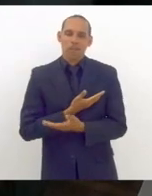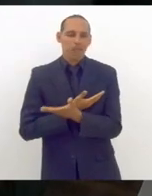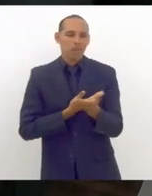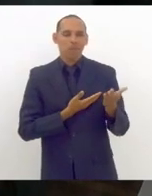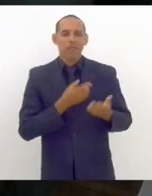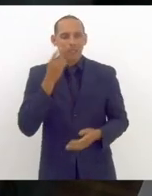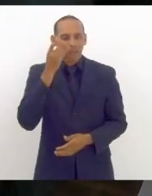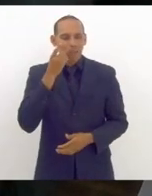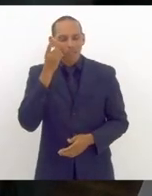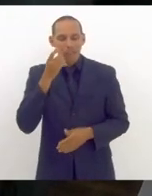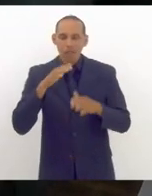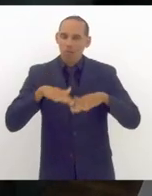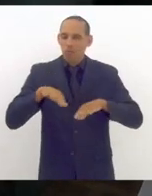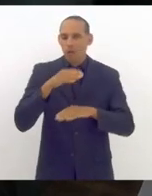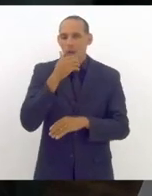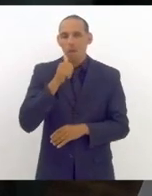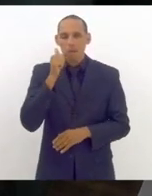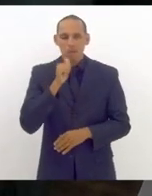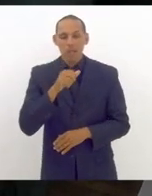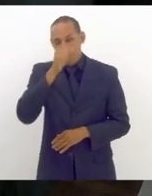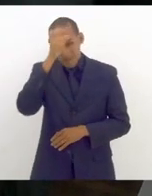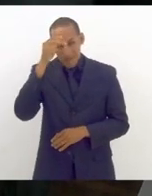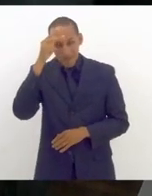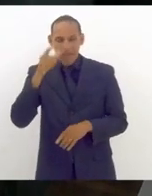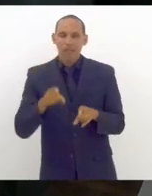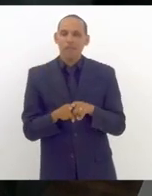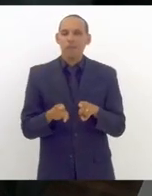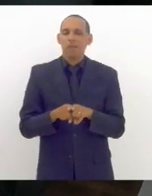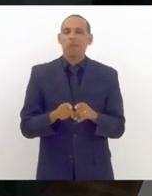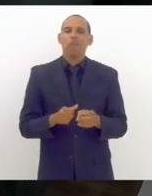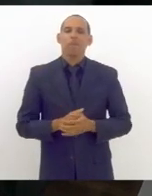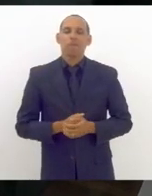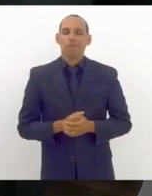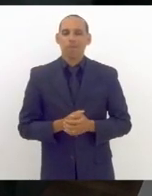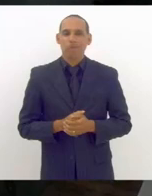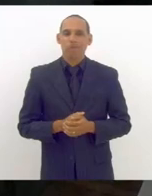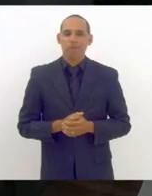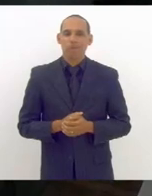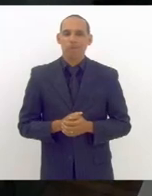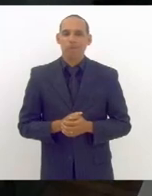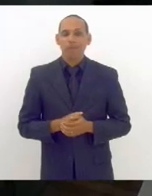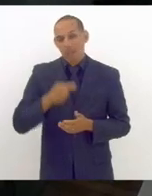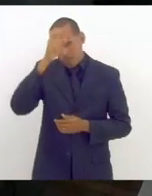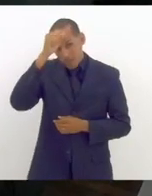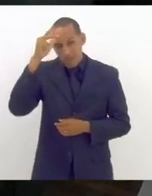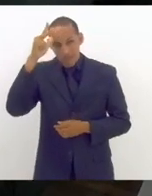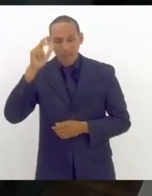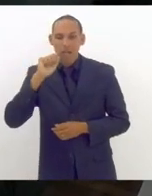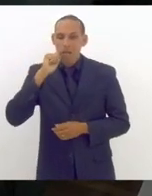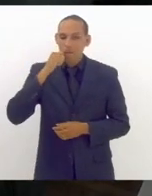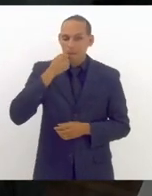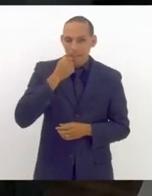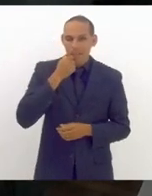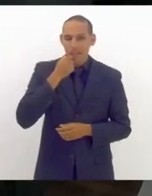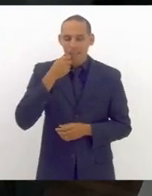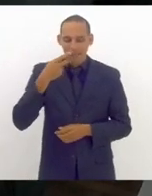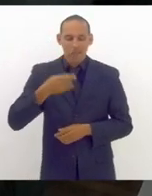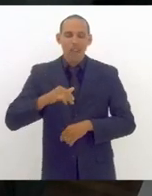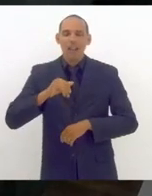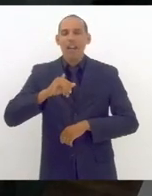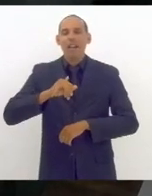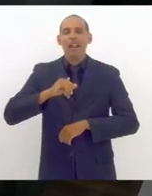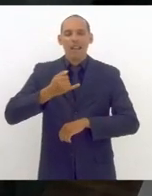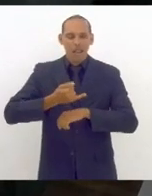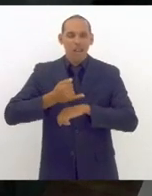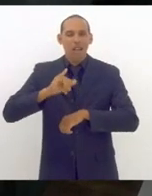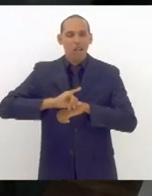deputados e deputados senhores prefeitos Prefeito Eduardo Paes prefeito da capital do nosso